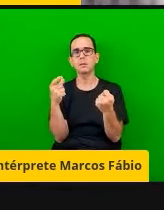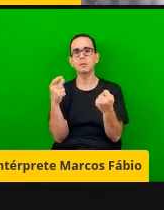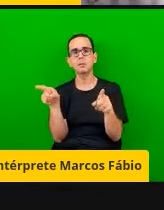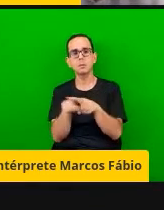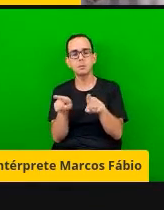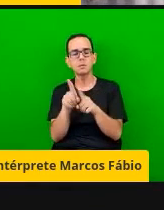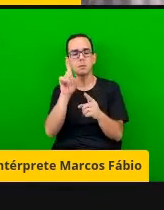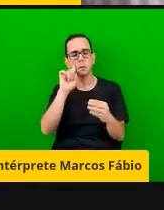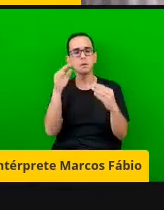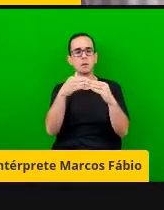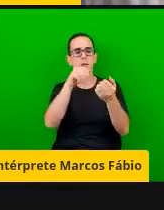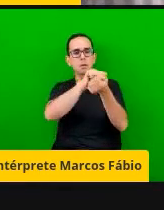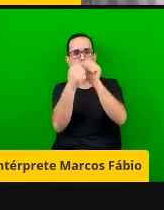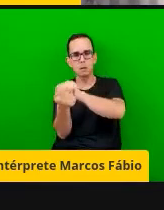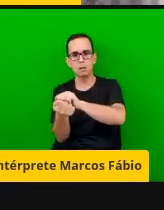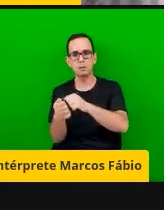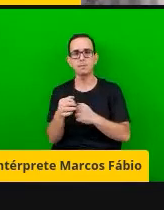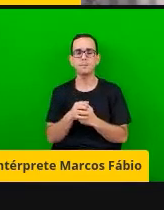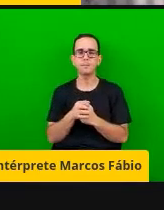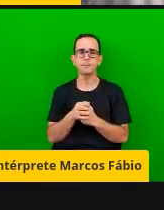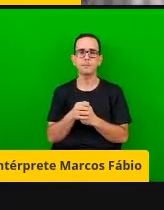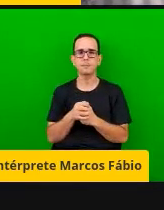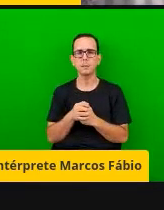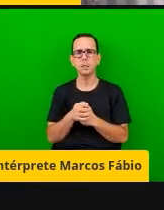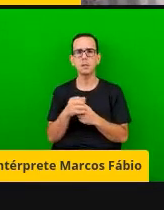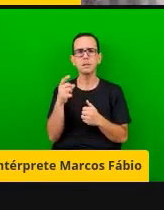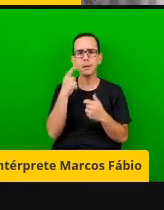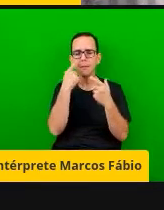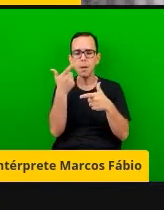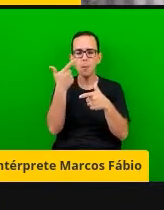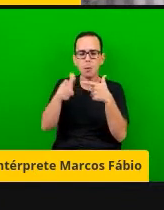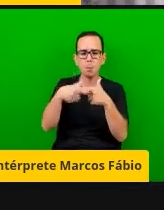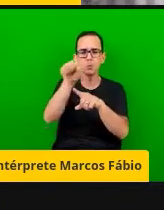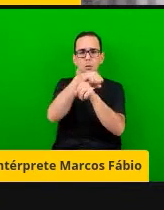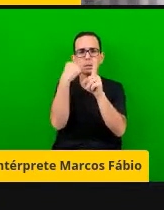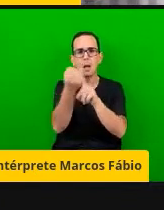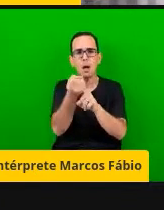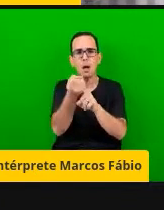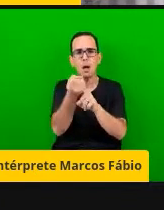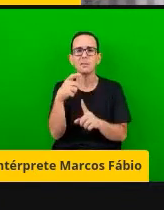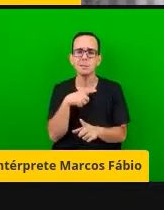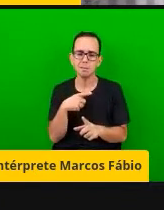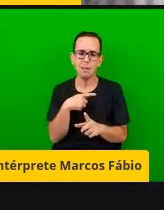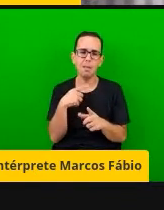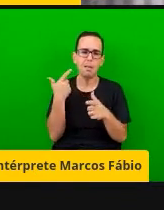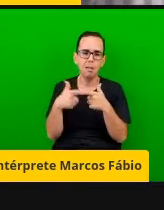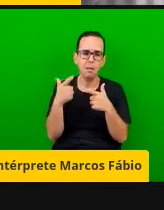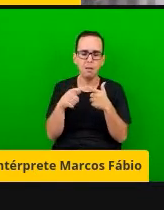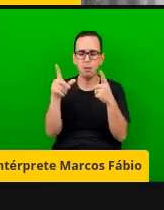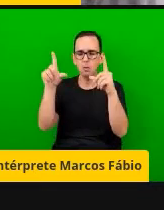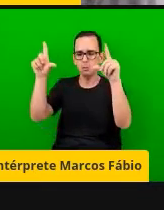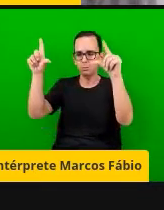essas associações. Quanto às consequências sociais, 40 anos de neoliberalismo, com diminuição dos gastos